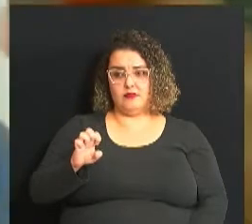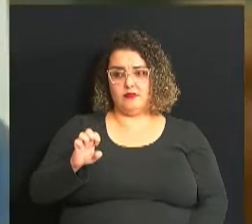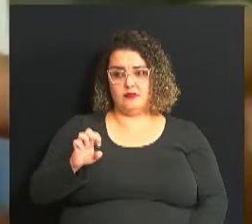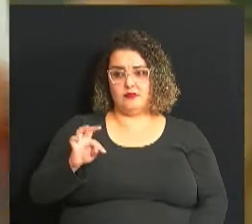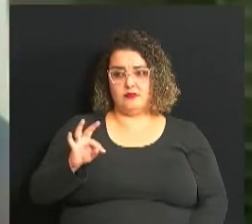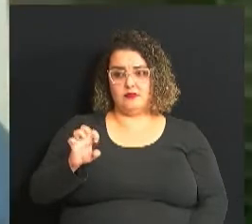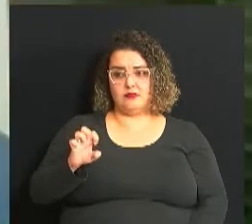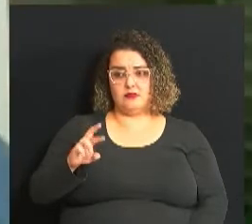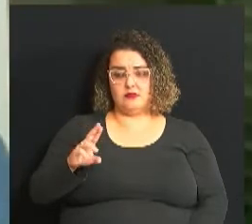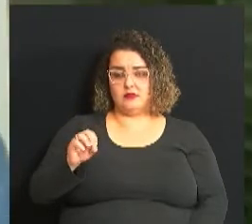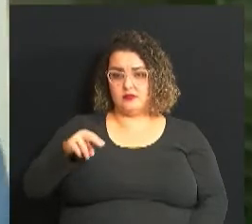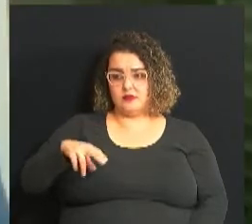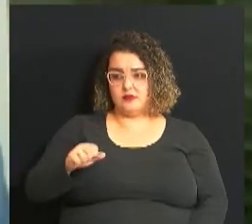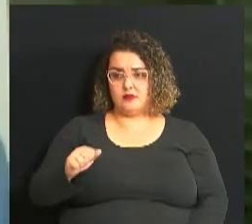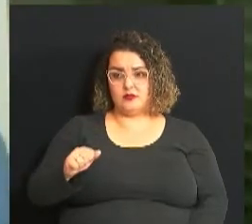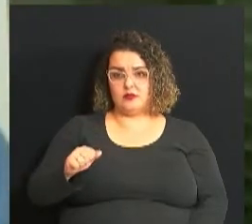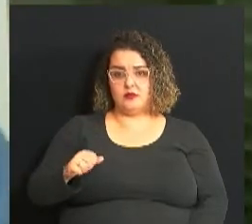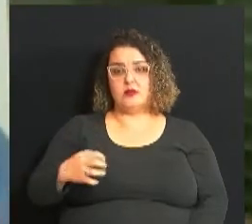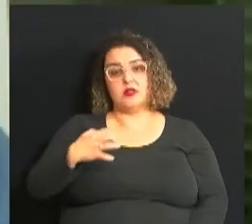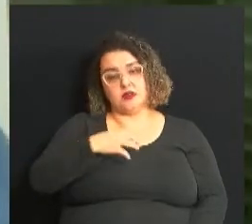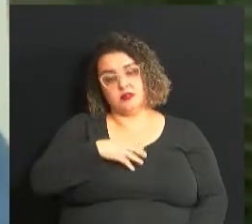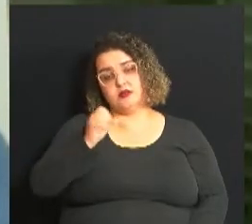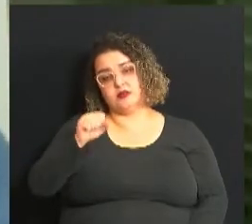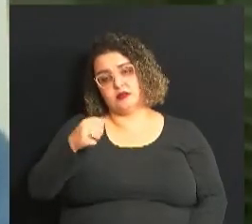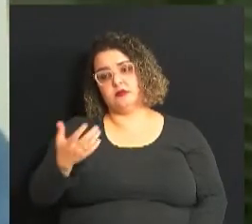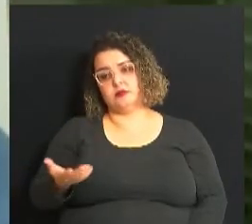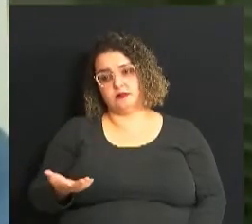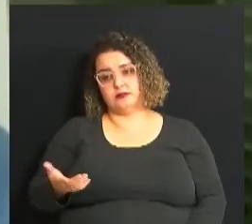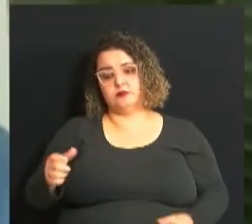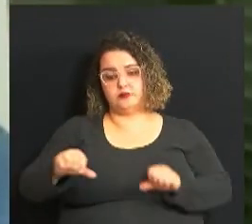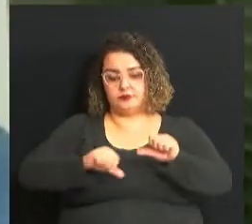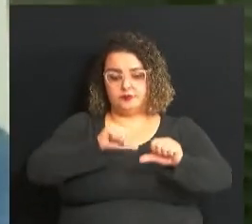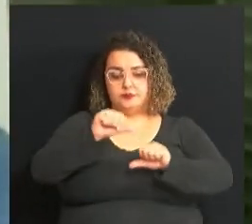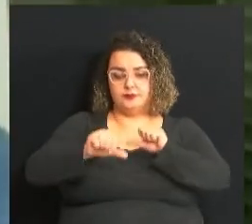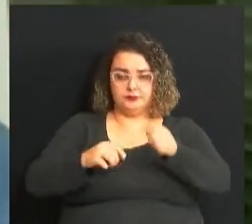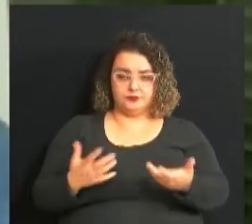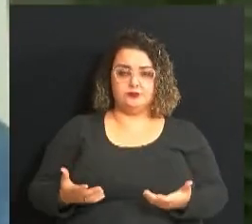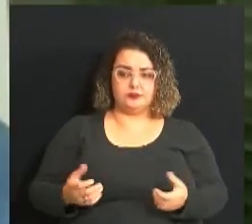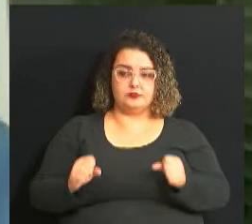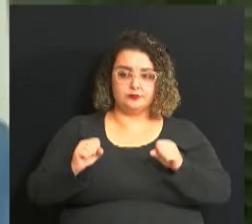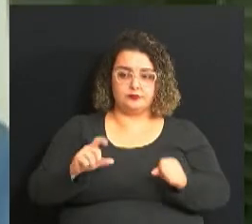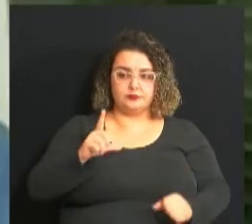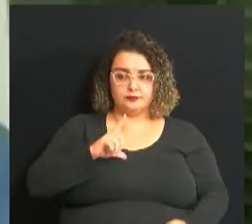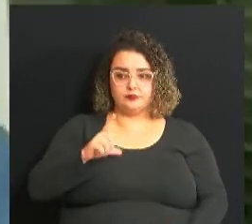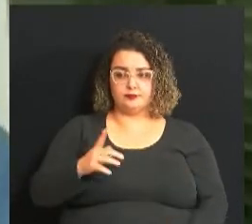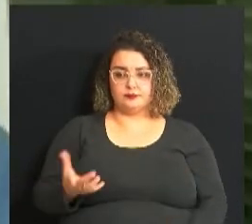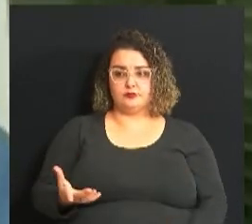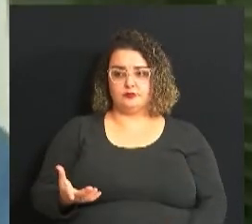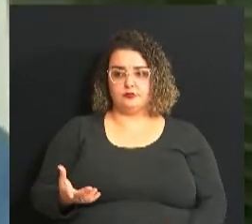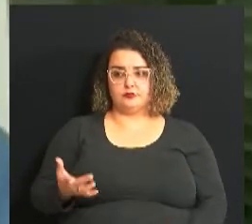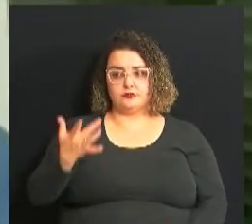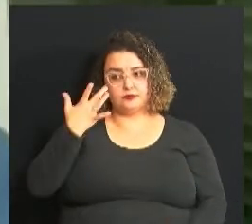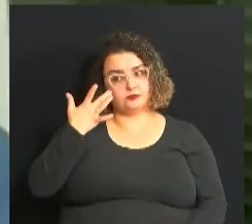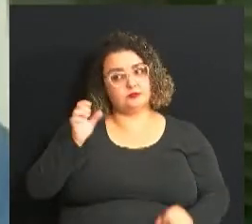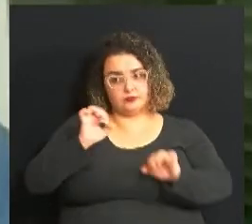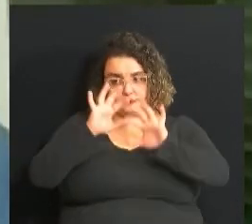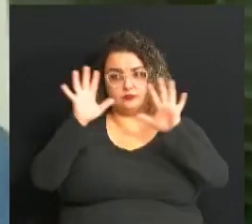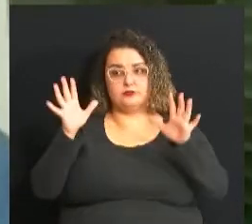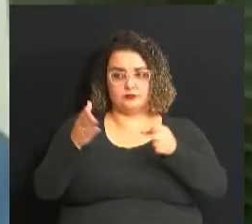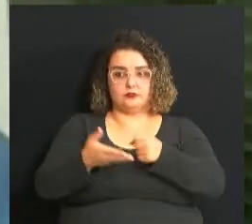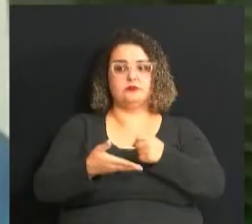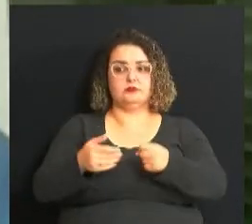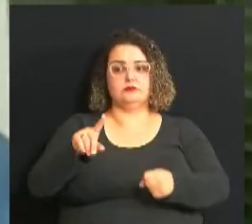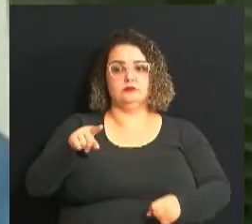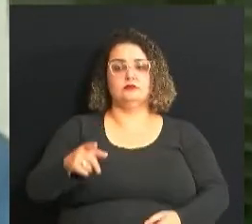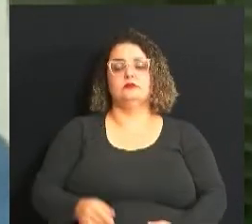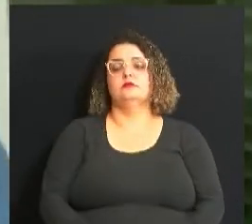os sintomas que a alteração da testosterona pode trazer. Não sei se foi claro, mas é basicamente isso